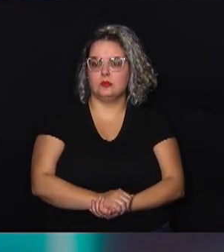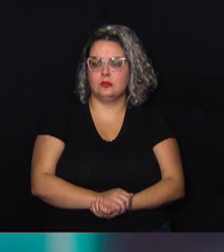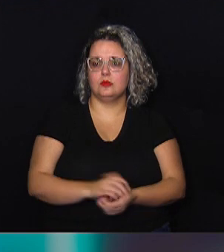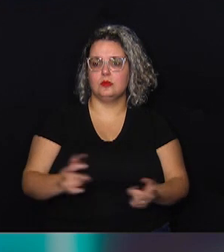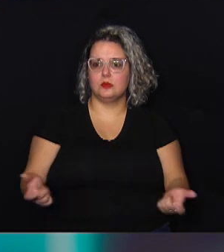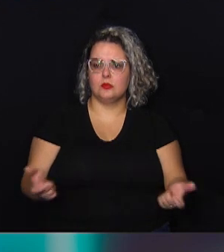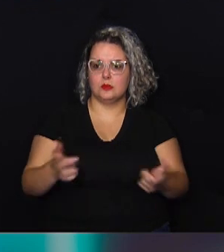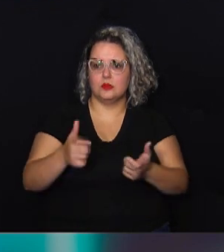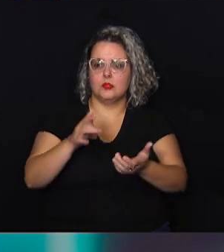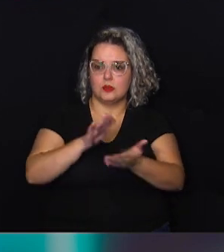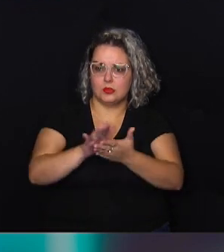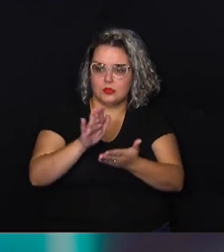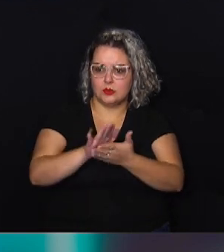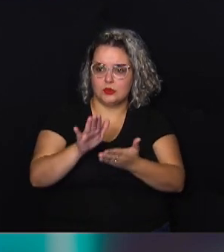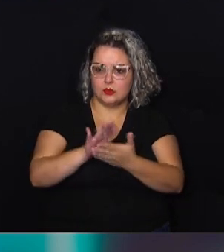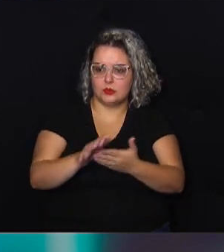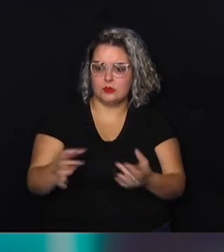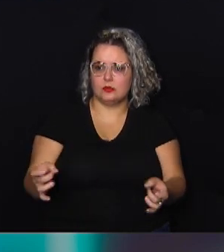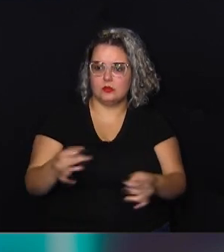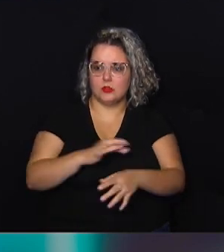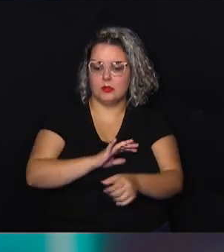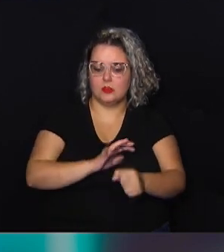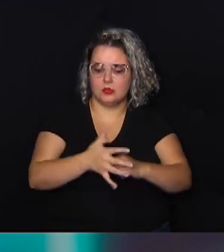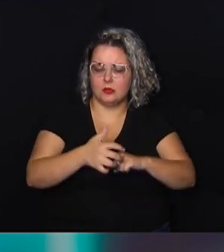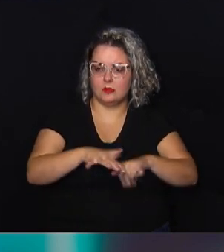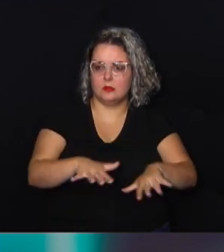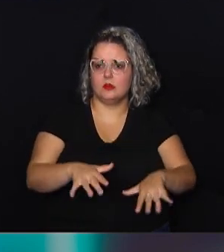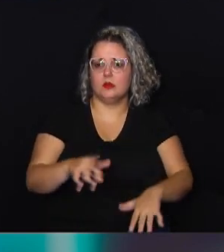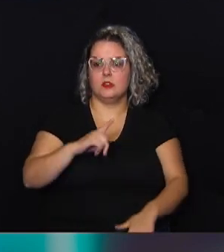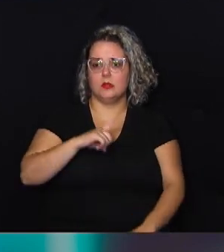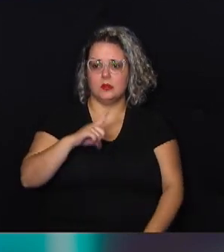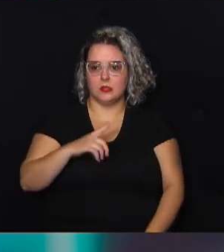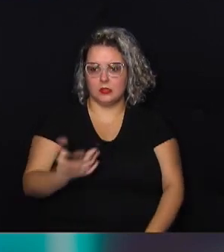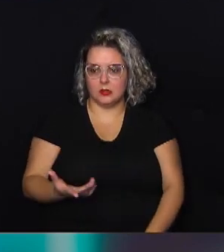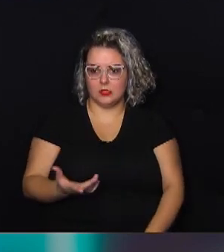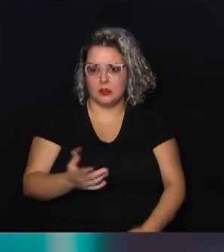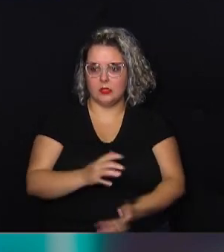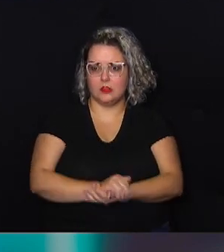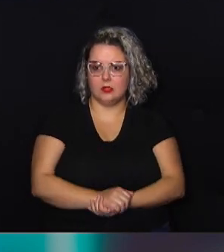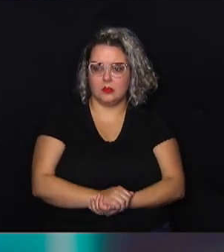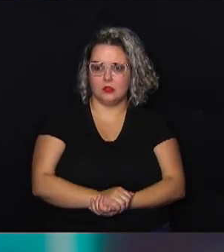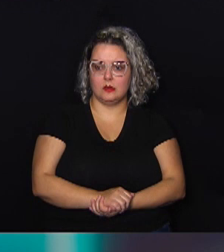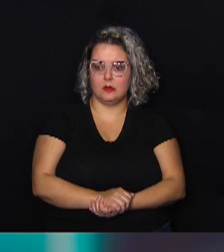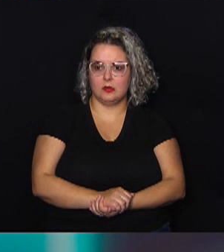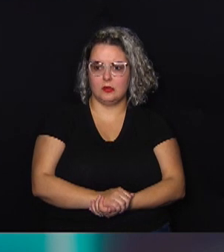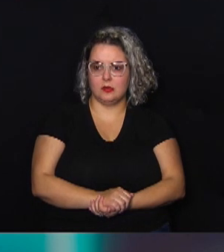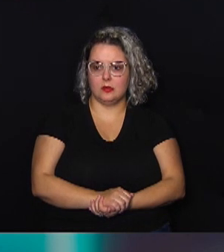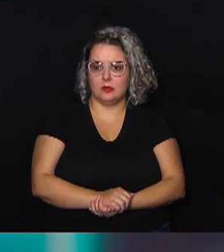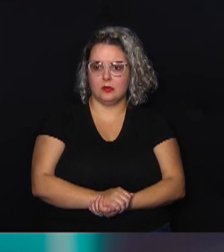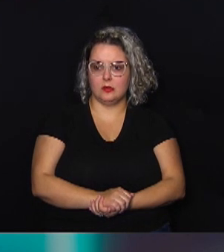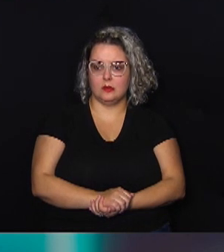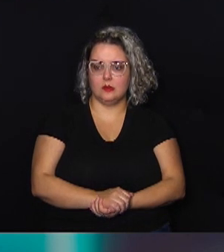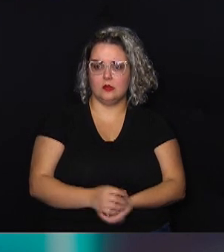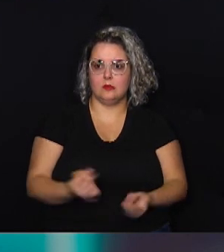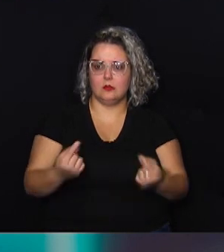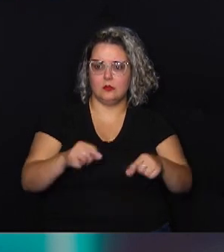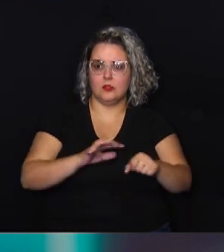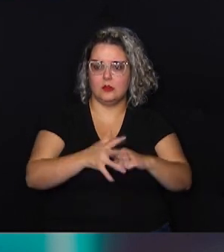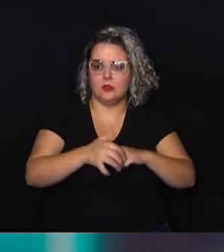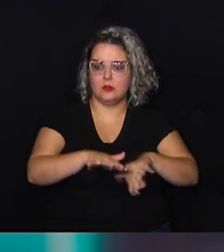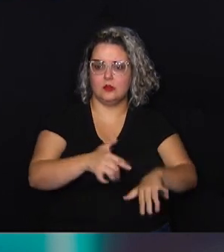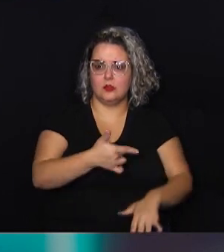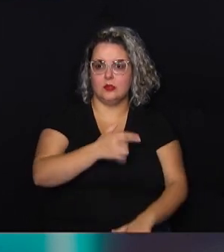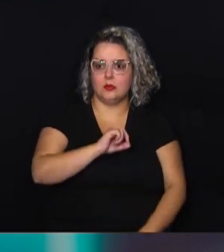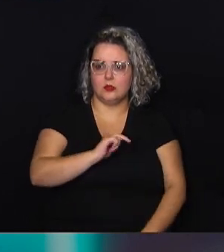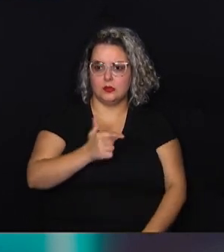despesa com o combate à pandemia. Ainda teve muita despesa com o combate ao Covid em